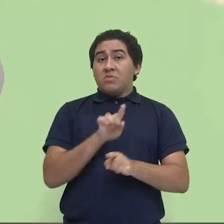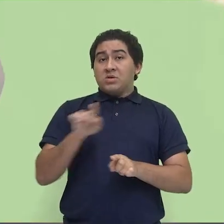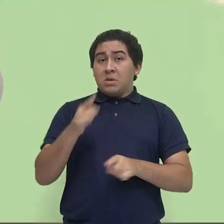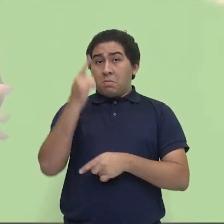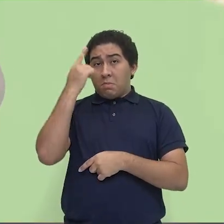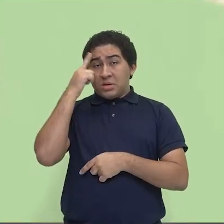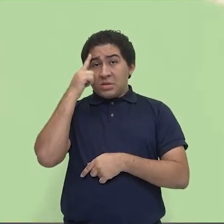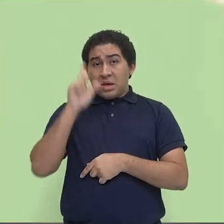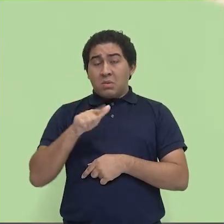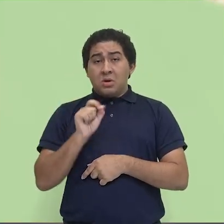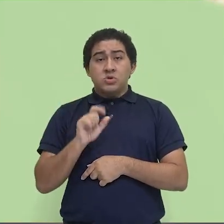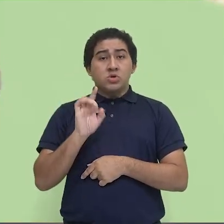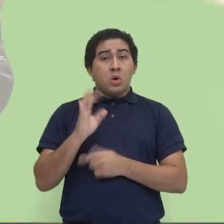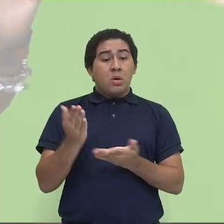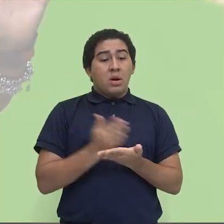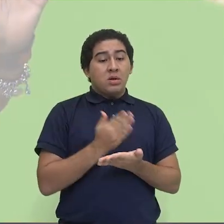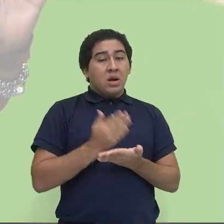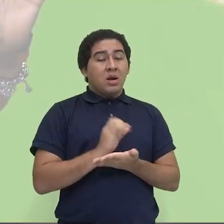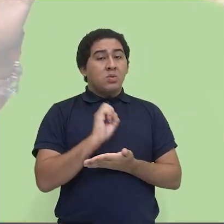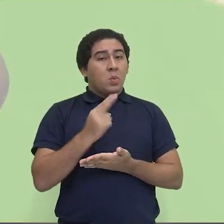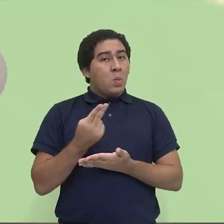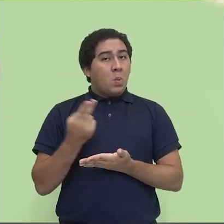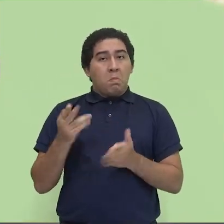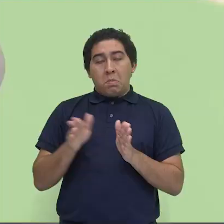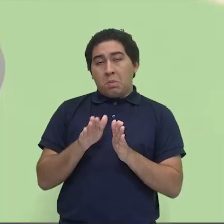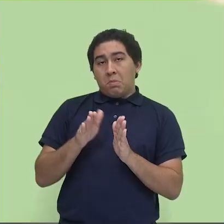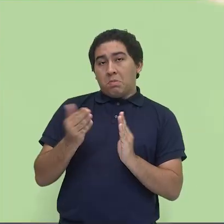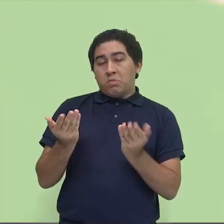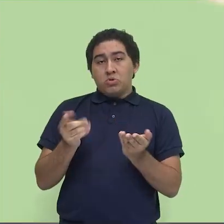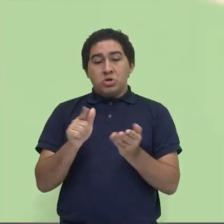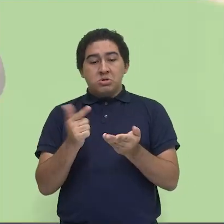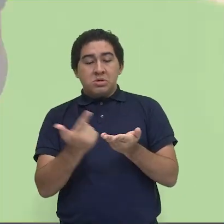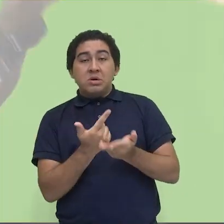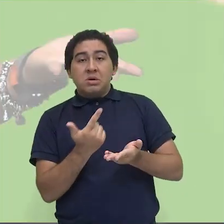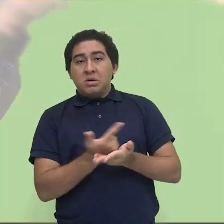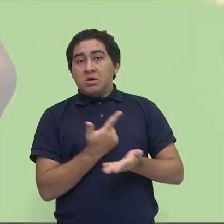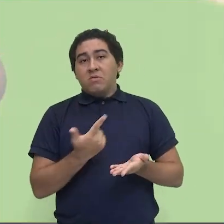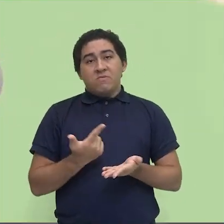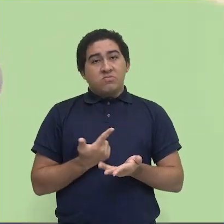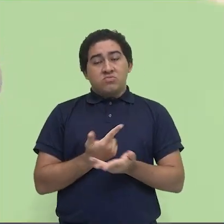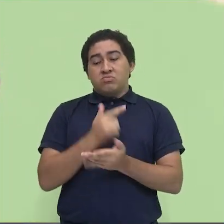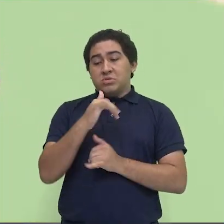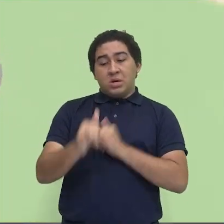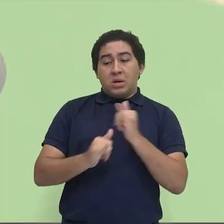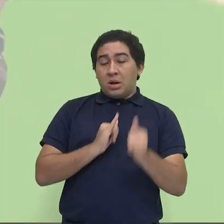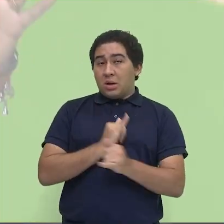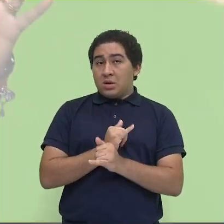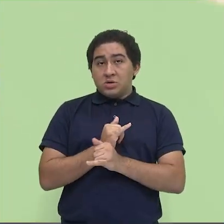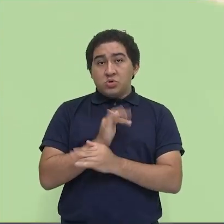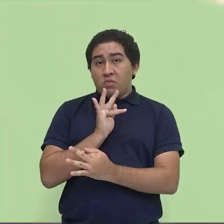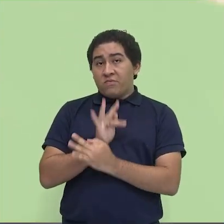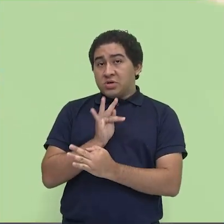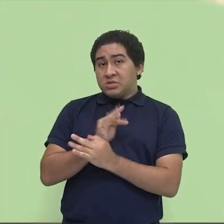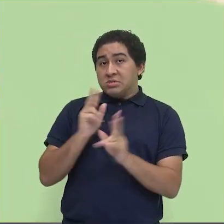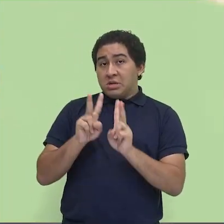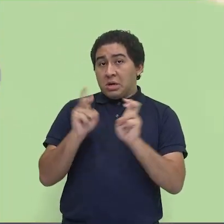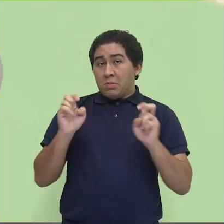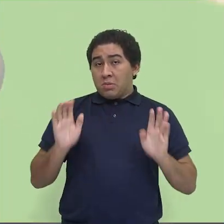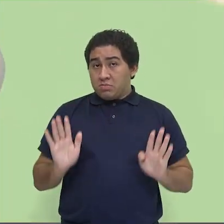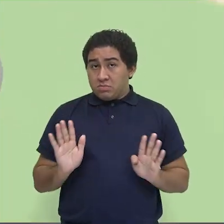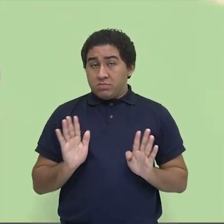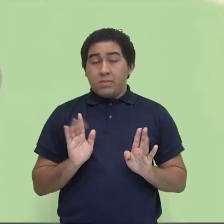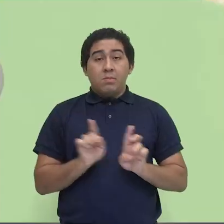caderno, na apostila, na internet, lá no assunto de física. Só que você vai ver que,